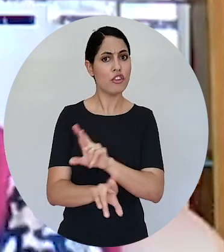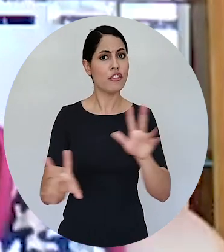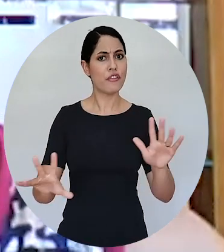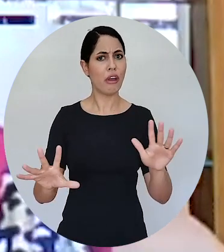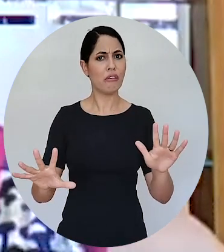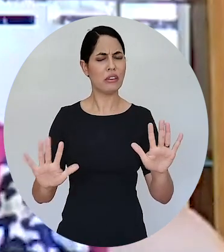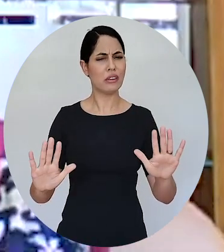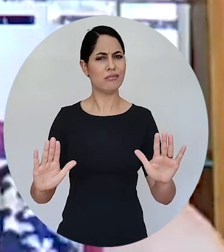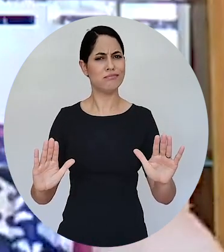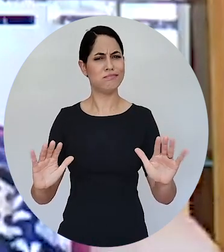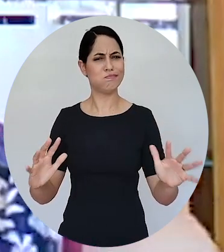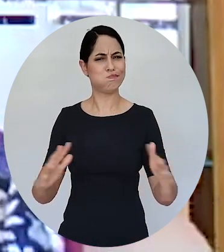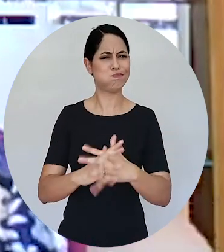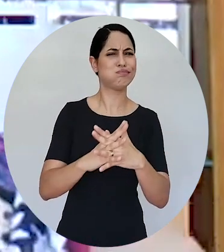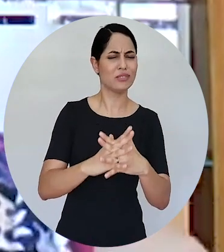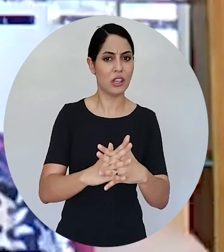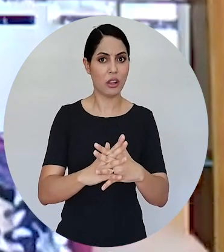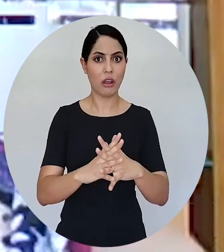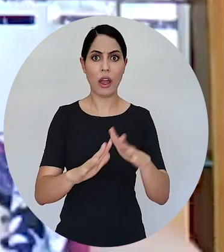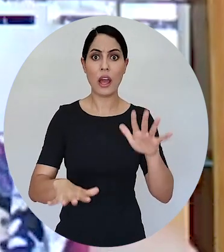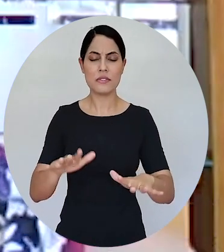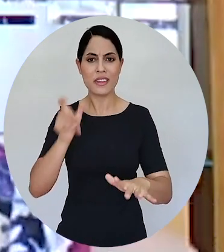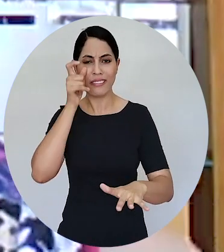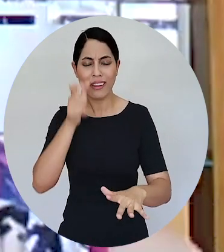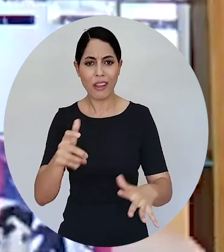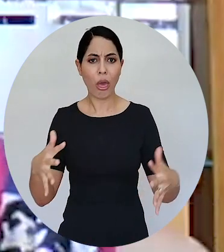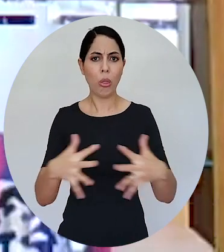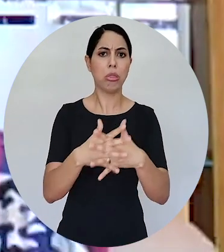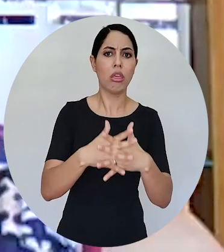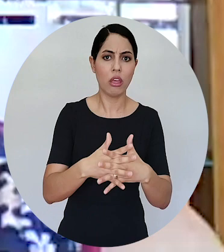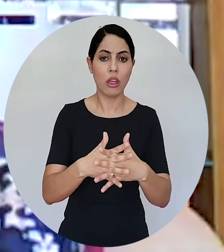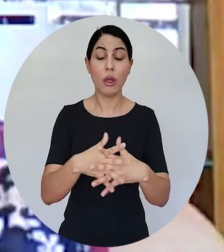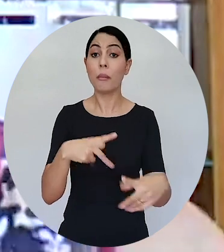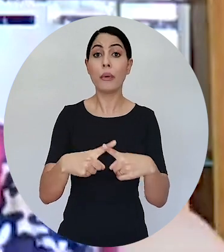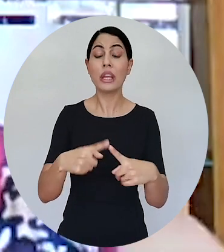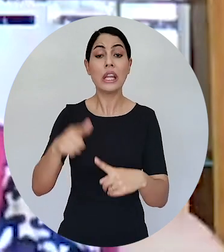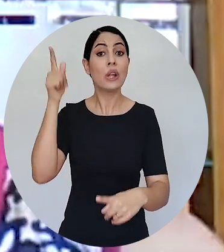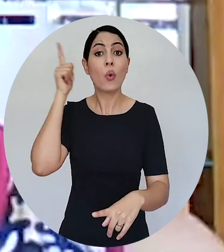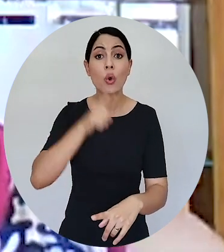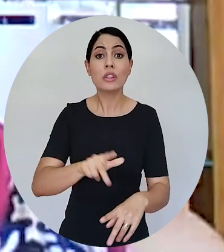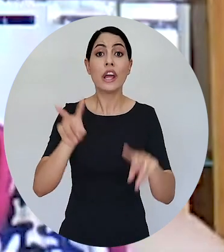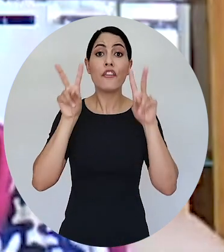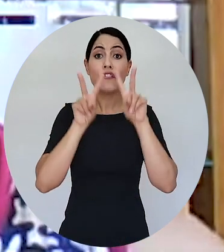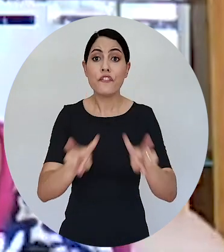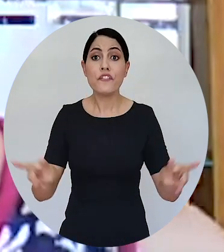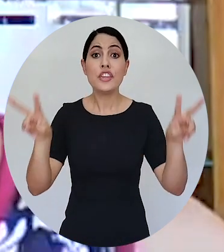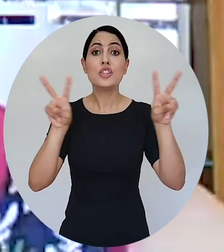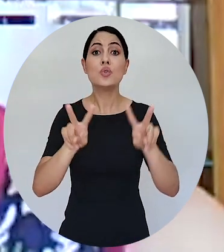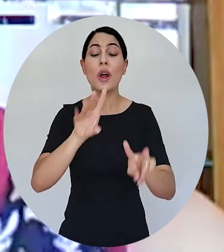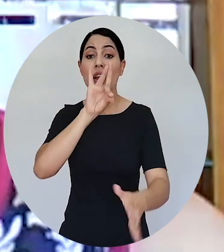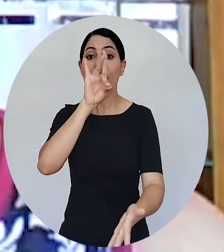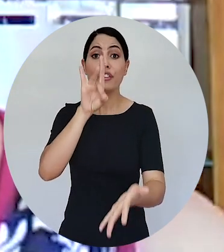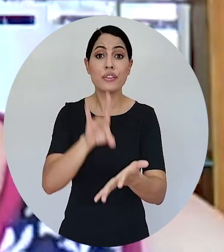pessoas pensem que existe um interesse resistido, porque não conseguem visualizar